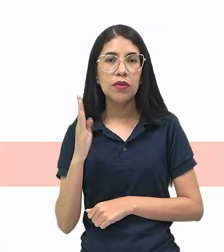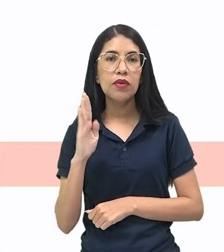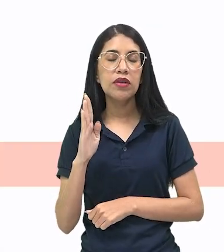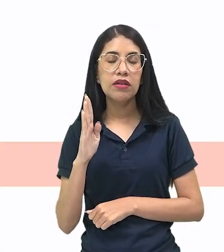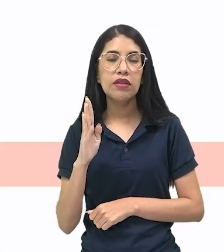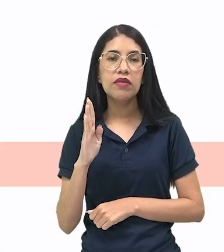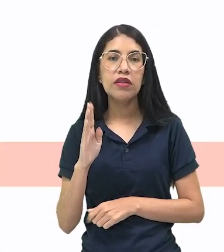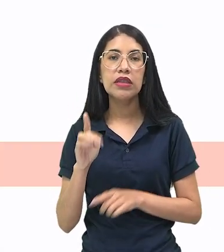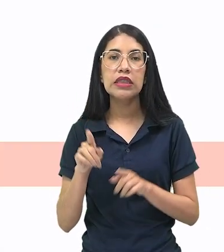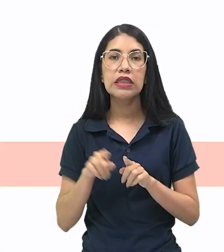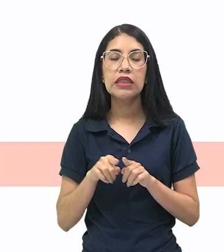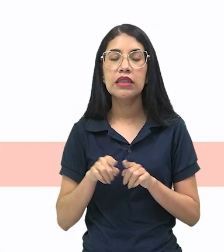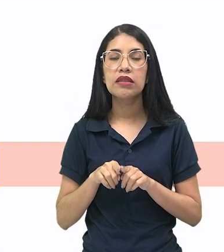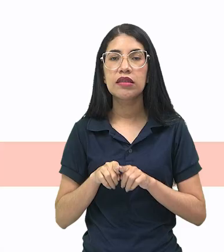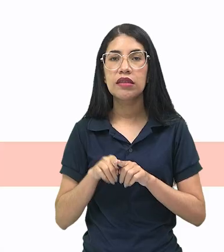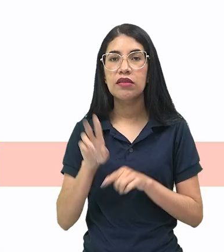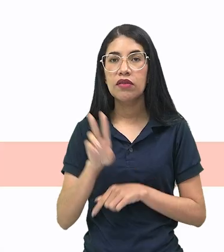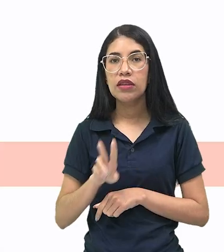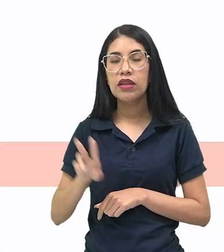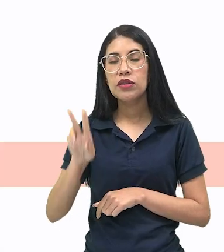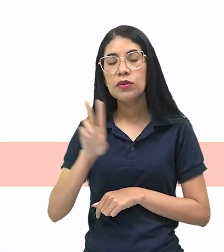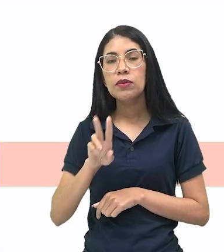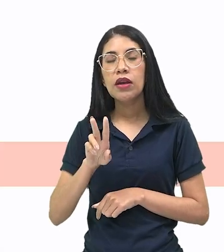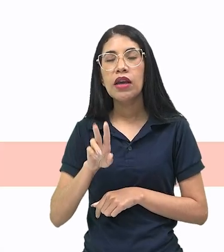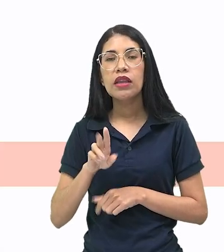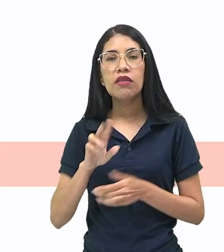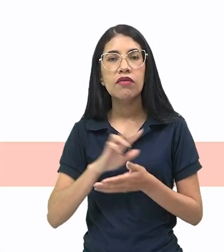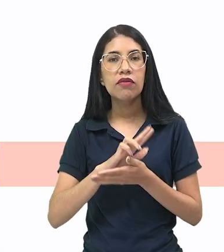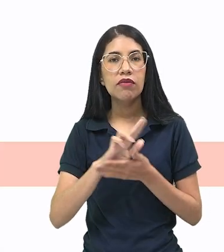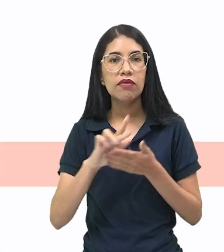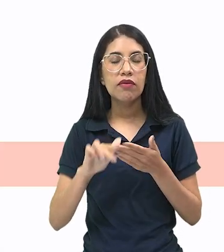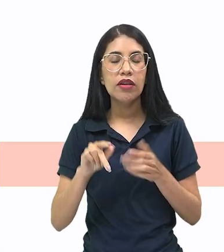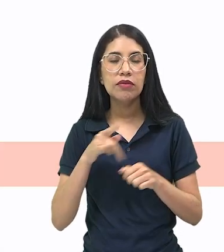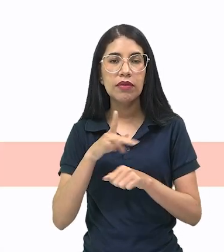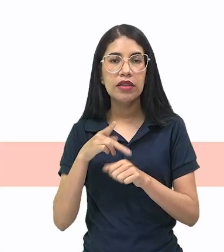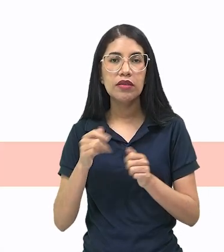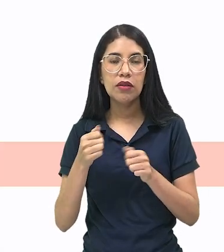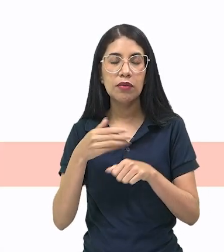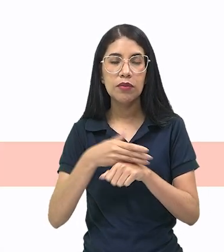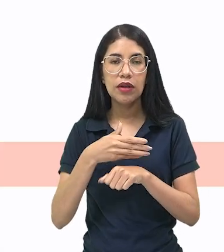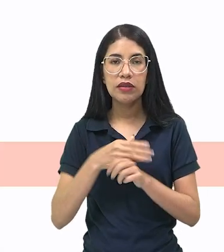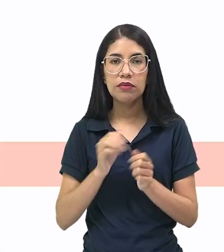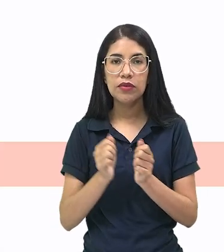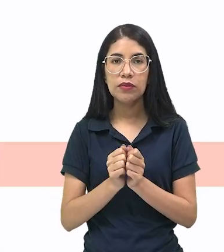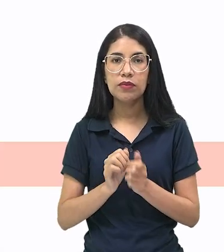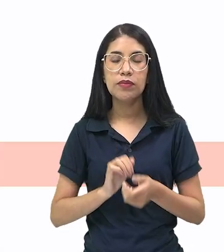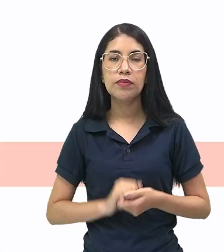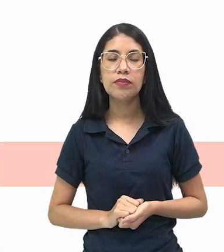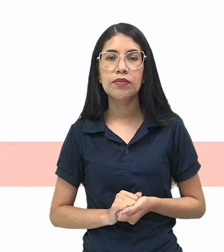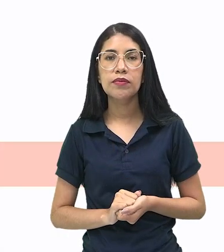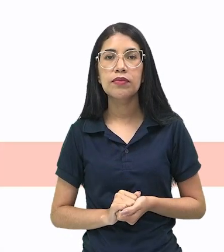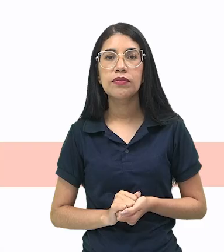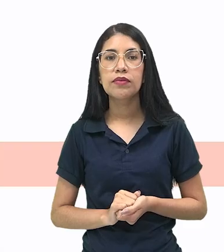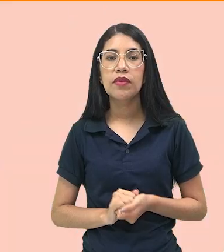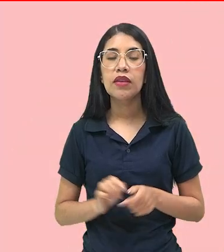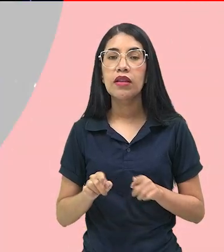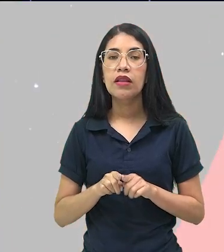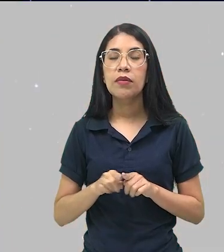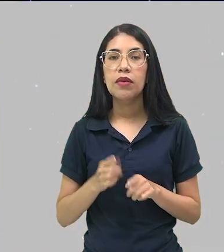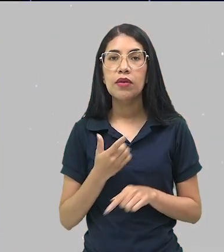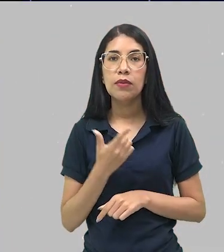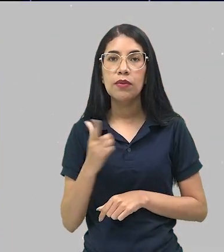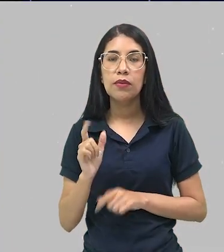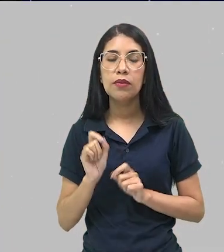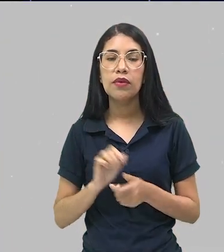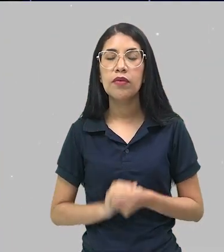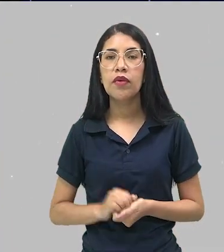entrou recentemente, temos também a Venezuela, que está suspensa, e os membros associados de uma forma geral, certo? Prosseguindo, nós temos também